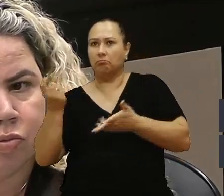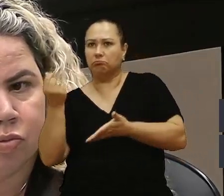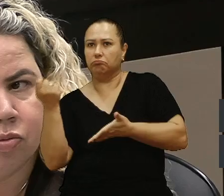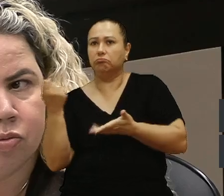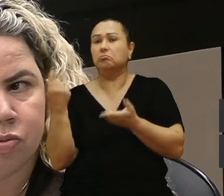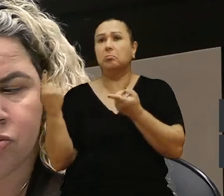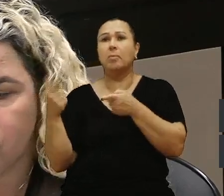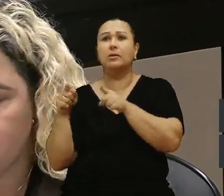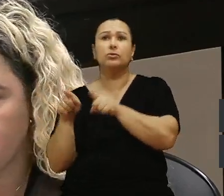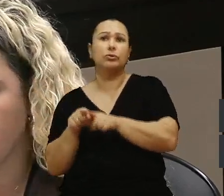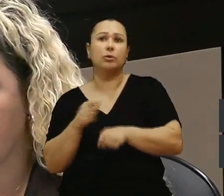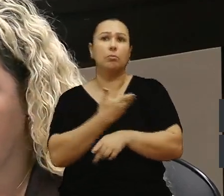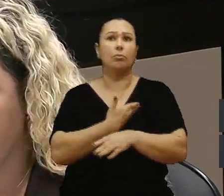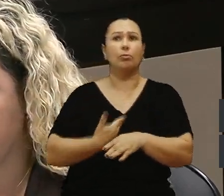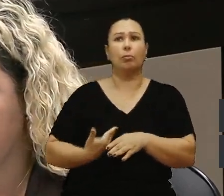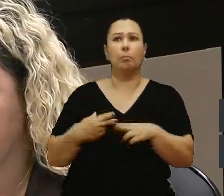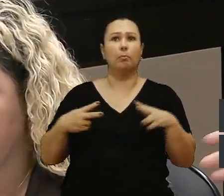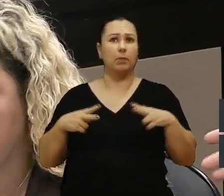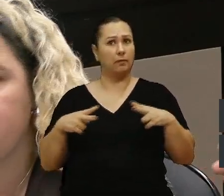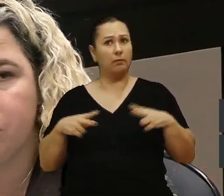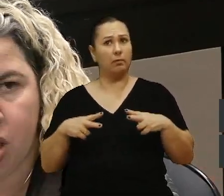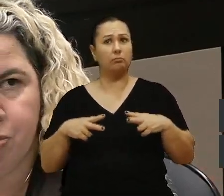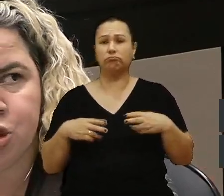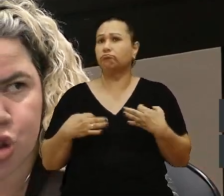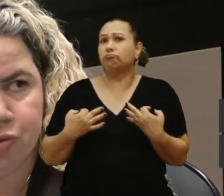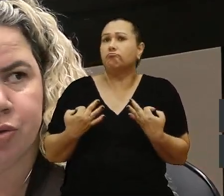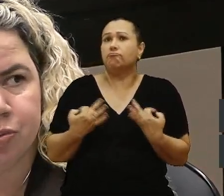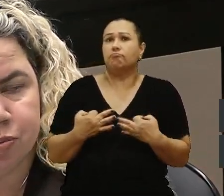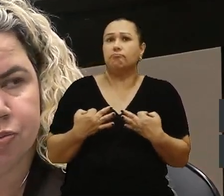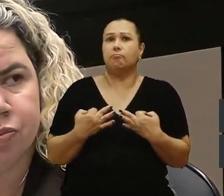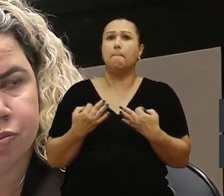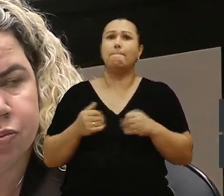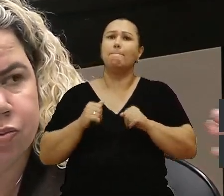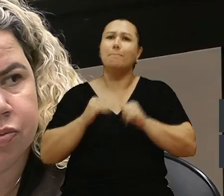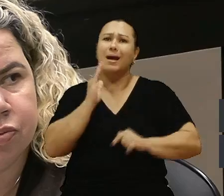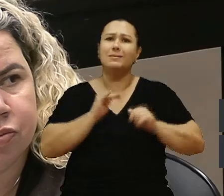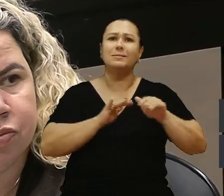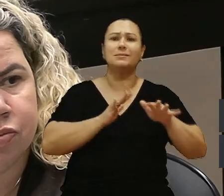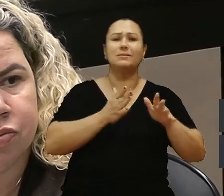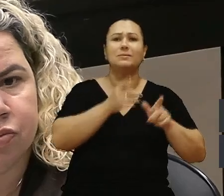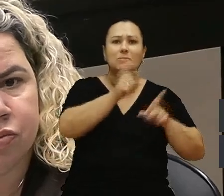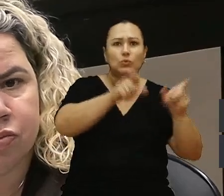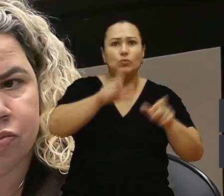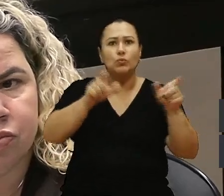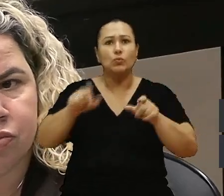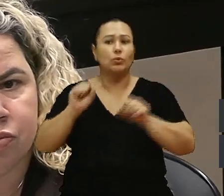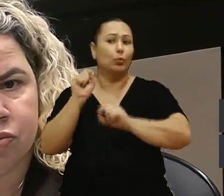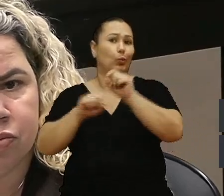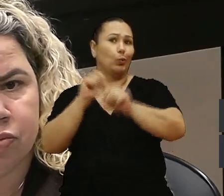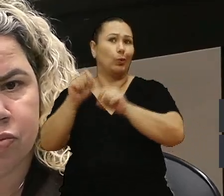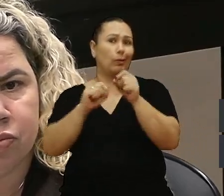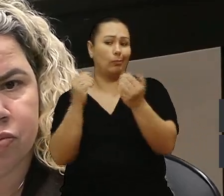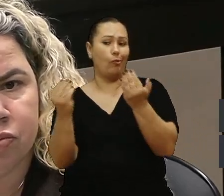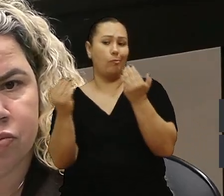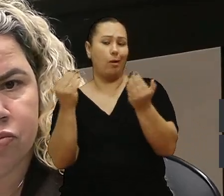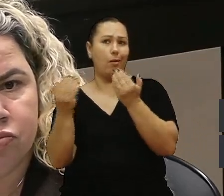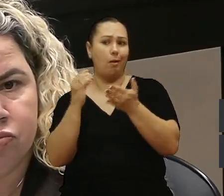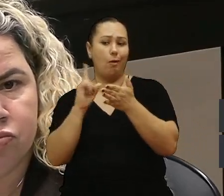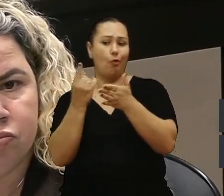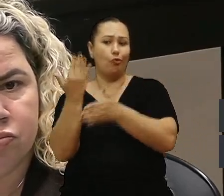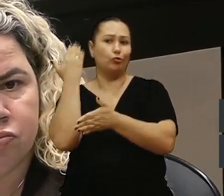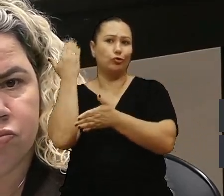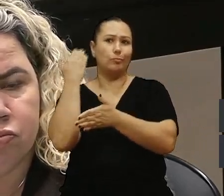parceria público-privada, muitas vezes, com certeza, movimentou muito mais pessoas do que a última festa da uva. Não preciso ir no Google para saber disso. Então,